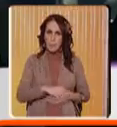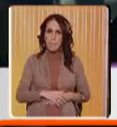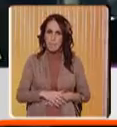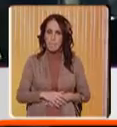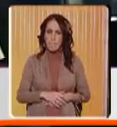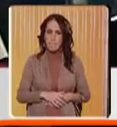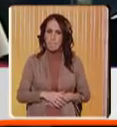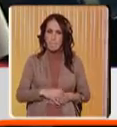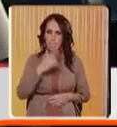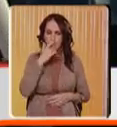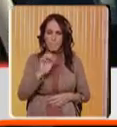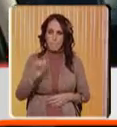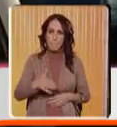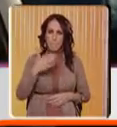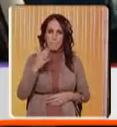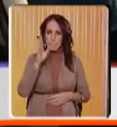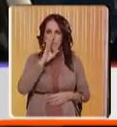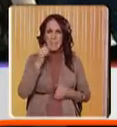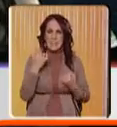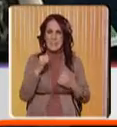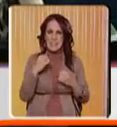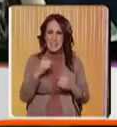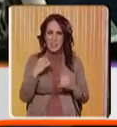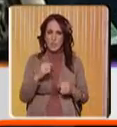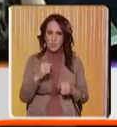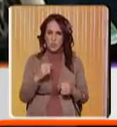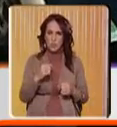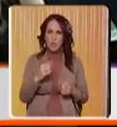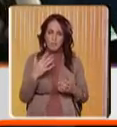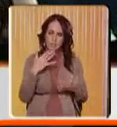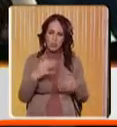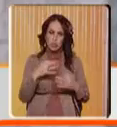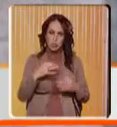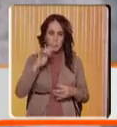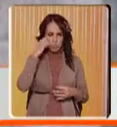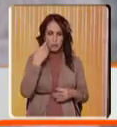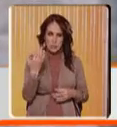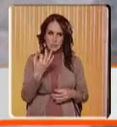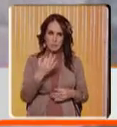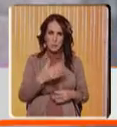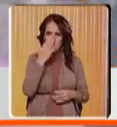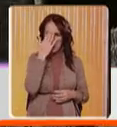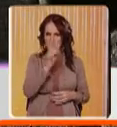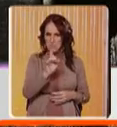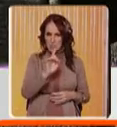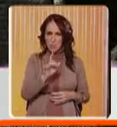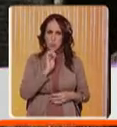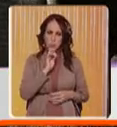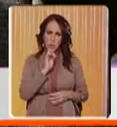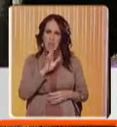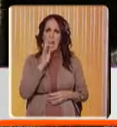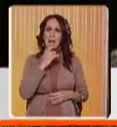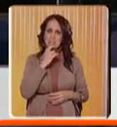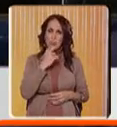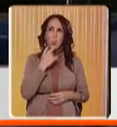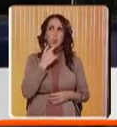Pelo menos pessoas, principalmente, que sejam mais nervosas, é muito natural que afete. Creio que não. Pode, se forem